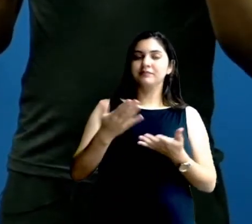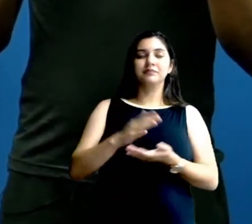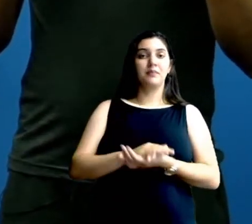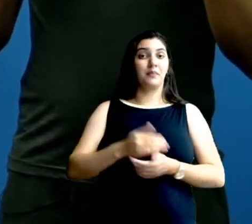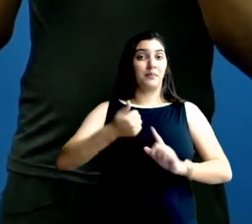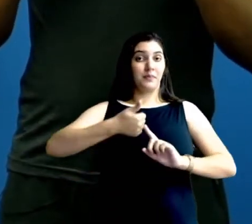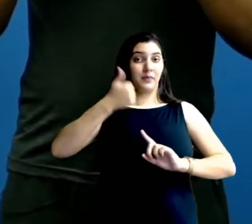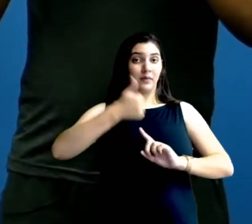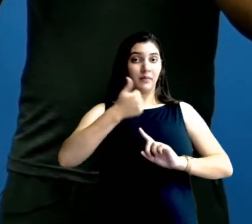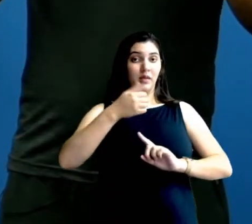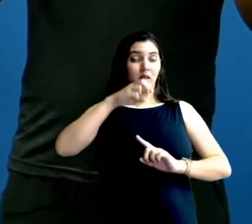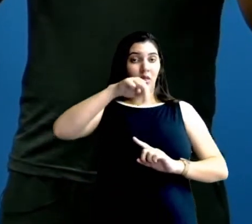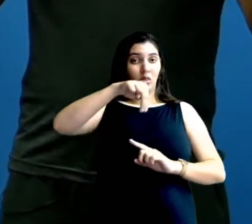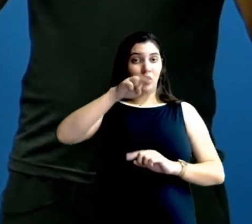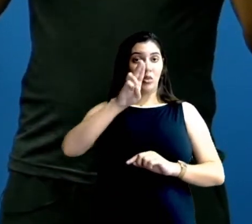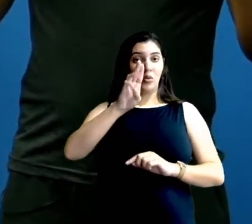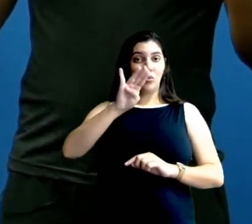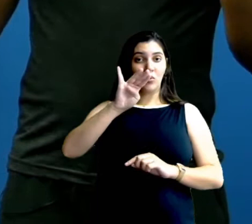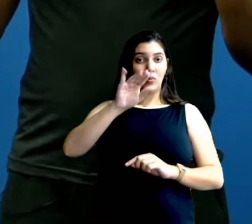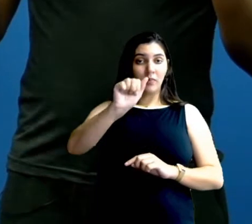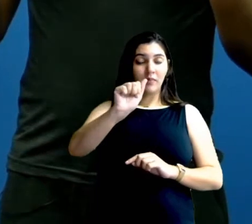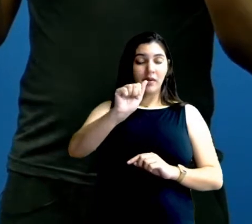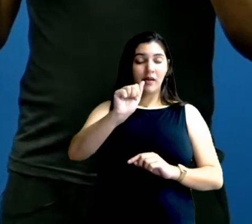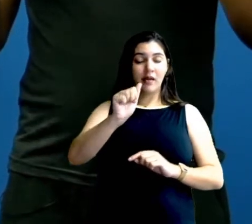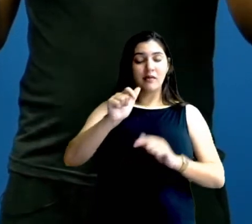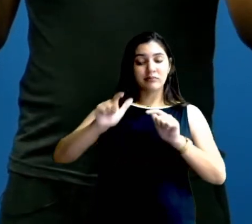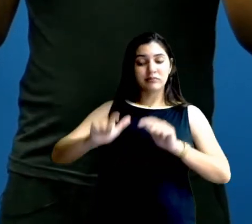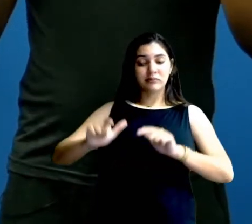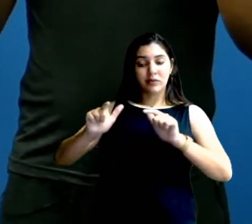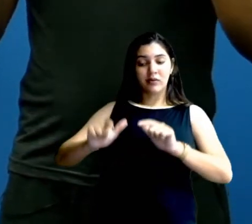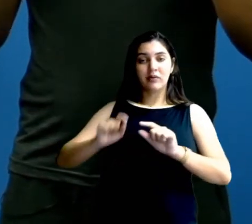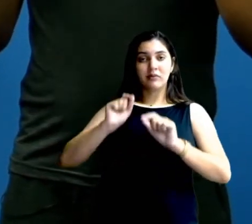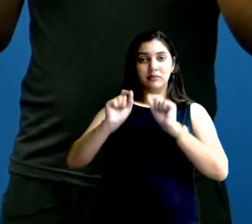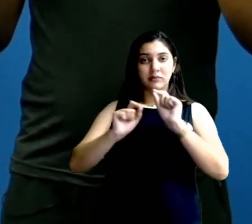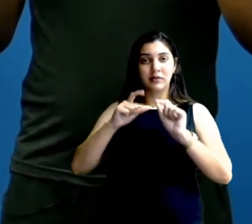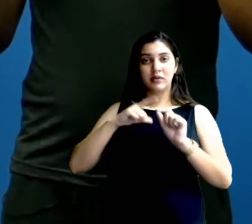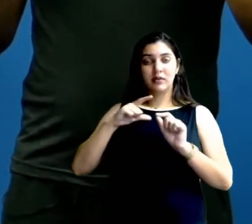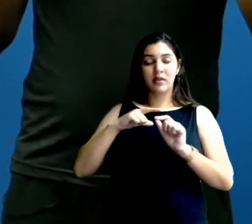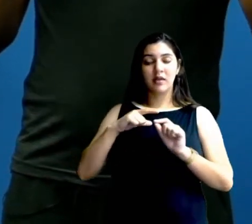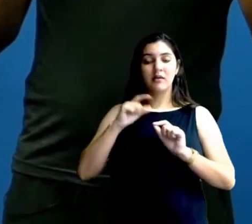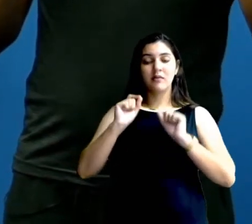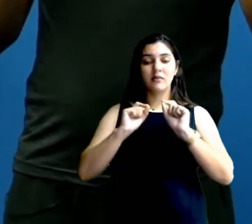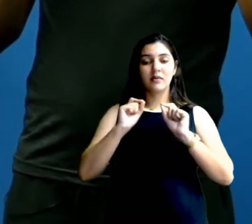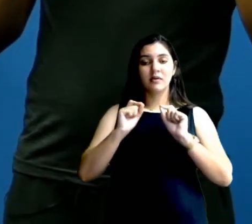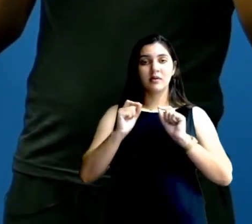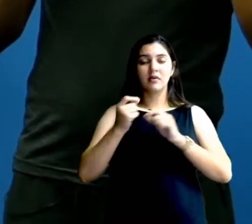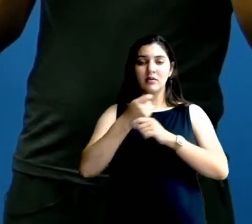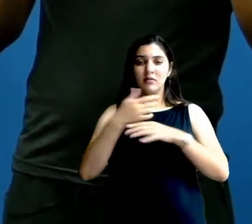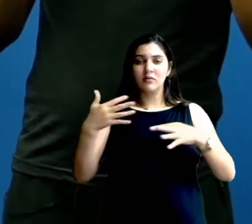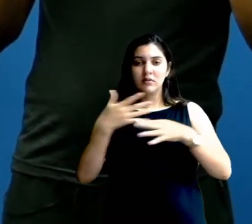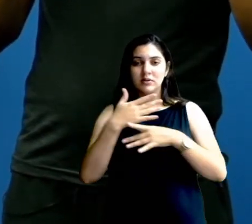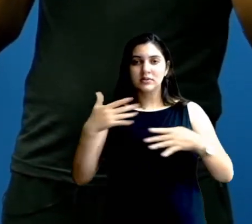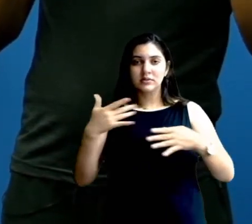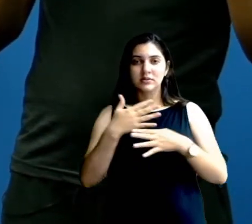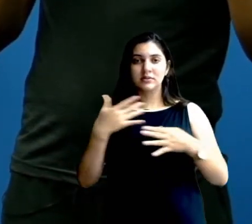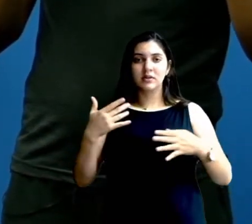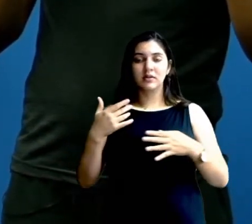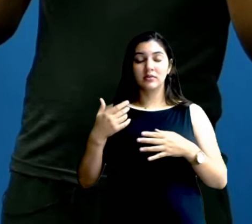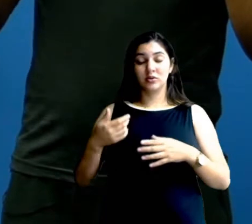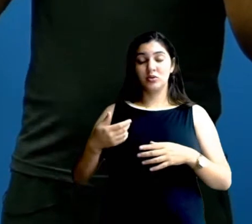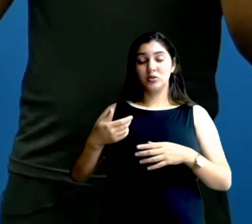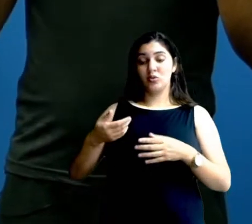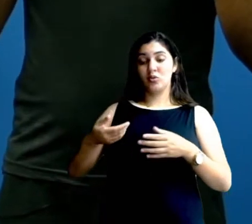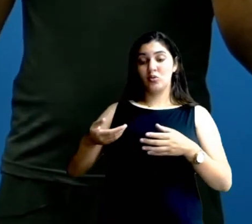primeiro a Núbia é uma determinada região que tá entre a cidade uma cidade no do